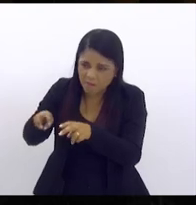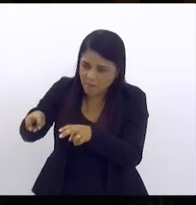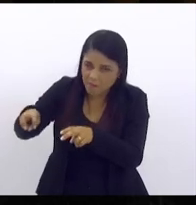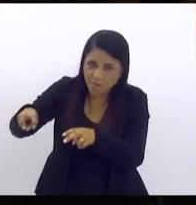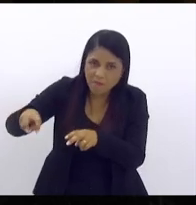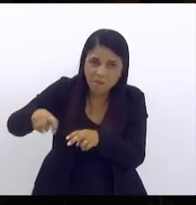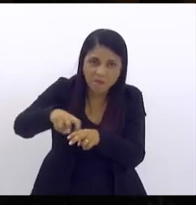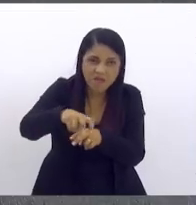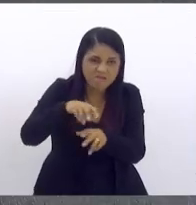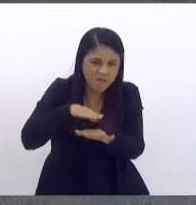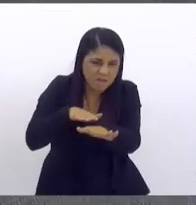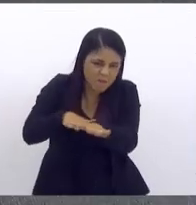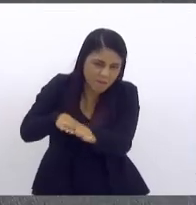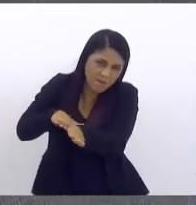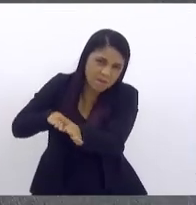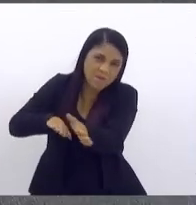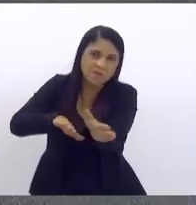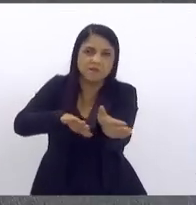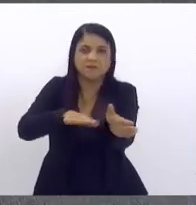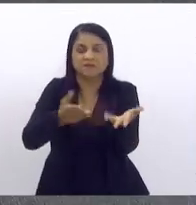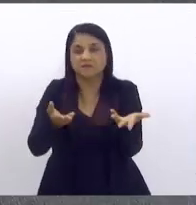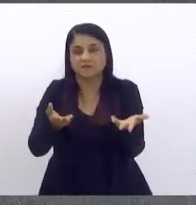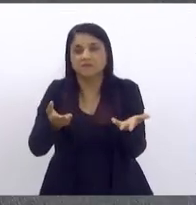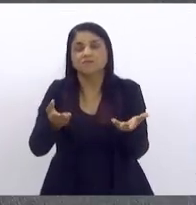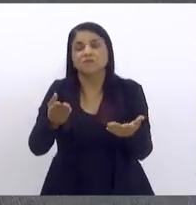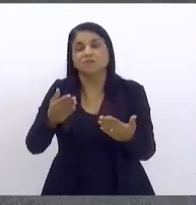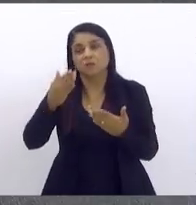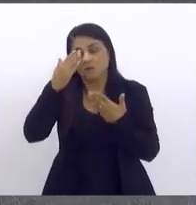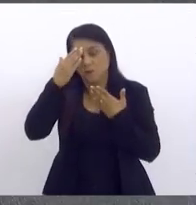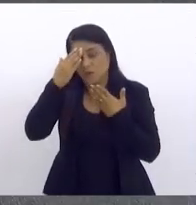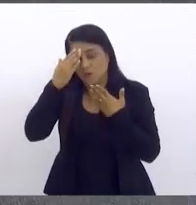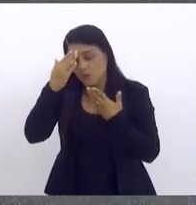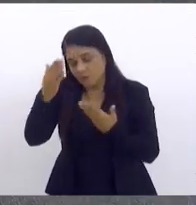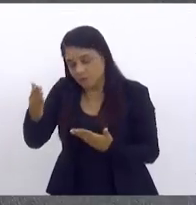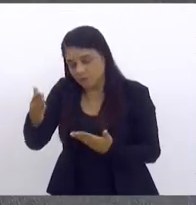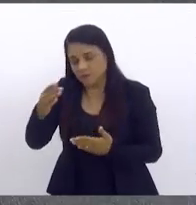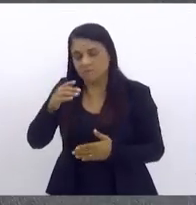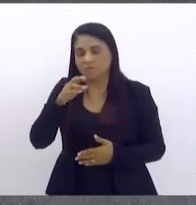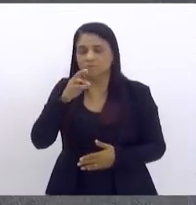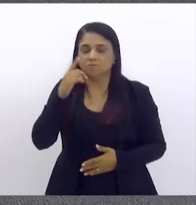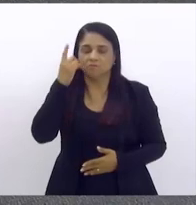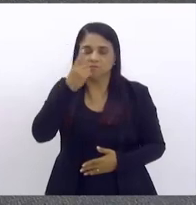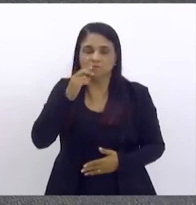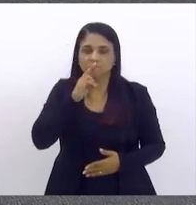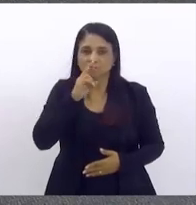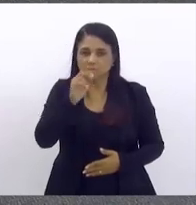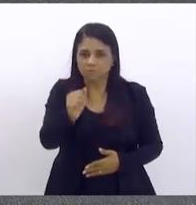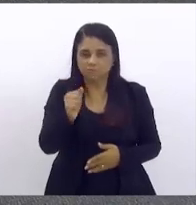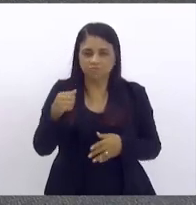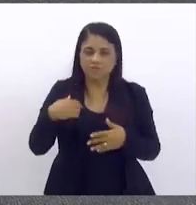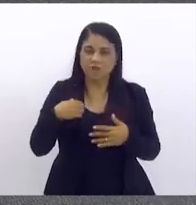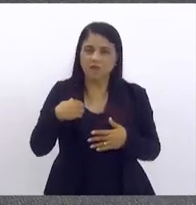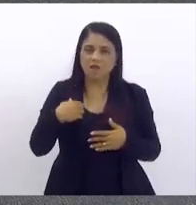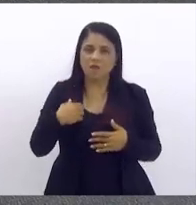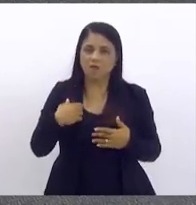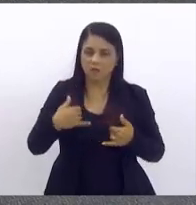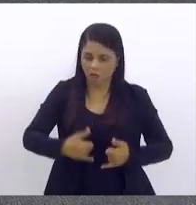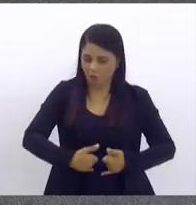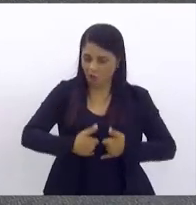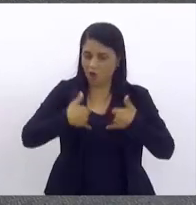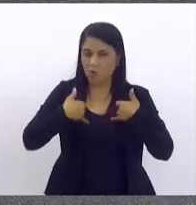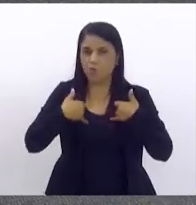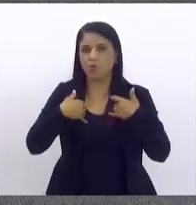Poubel. Muito obrigado, deputado Rodrigo Amorim, a qual tenho a honra de ombrear nesse parlamento, ombrear